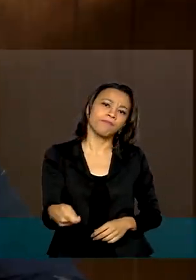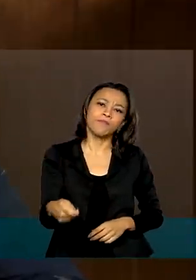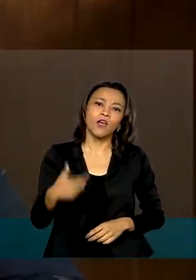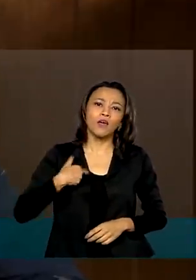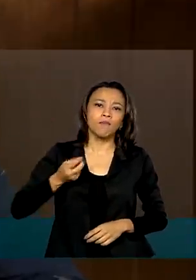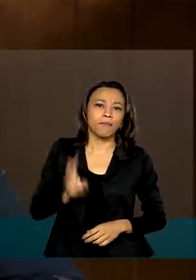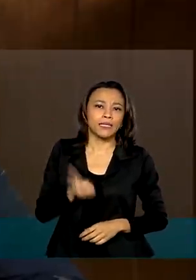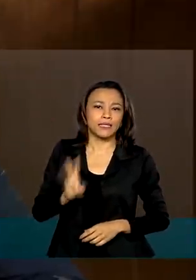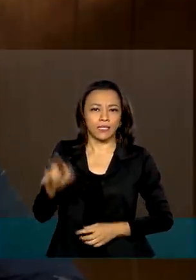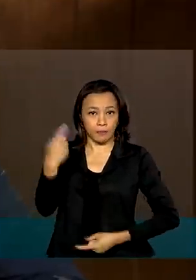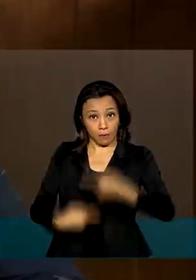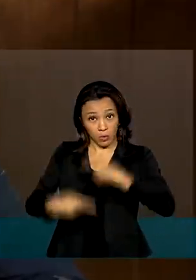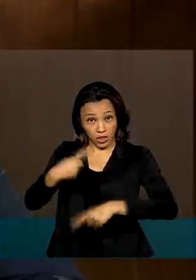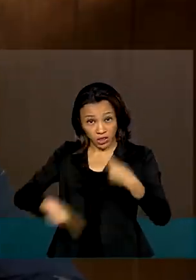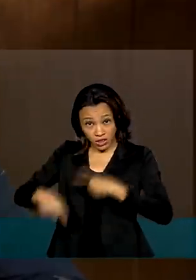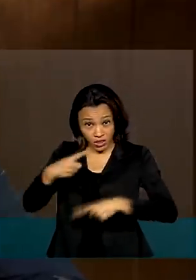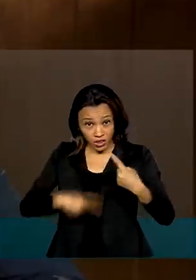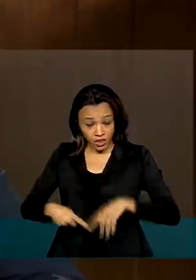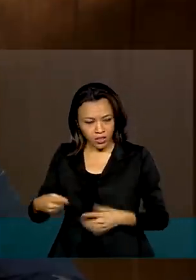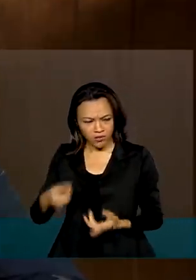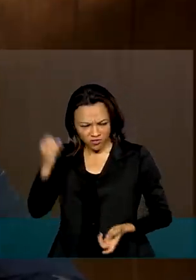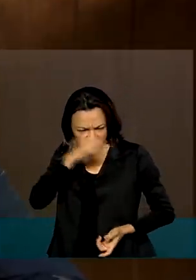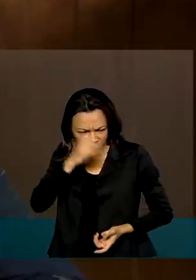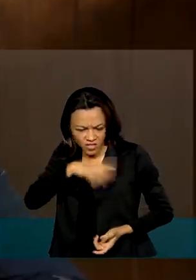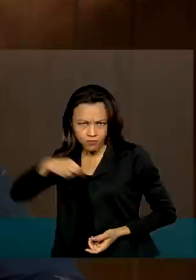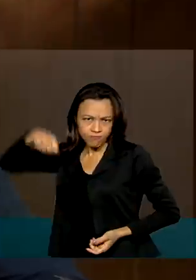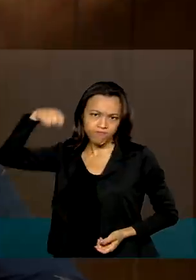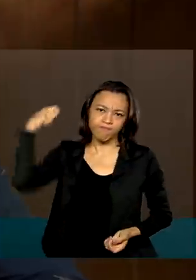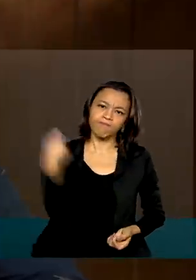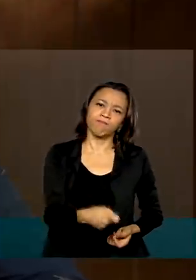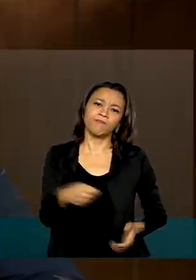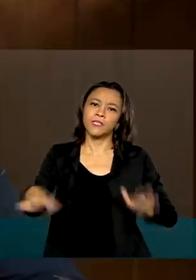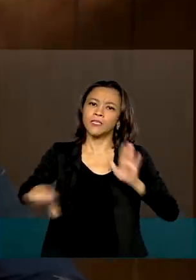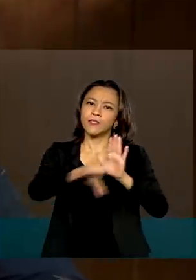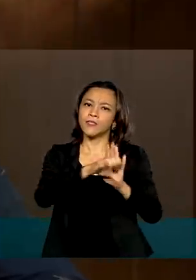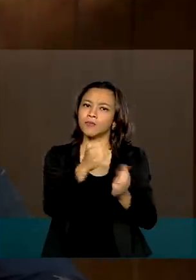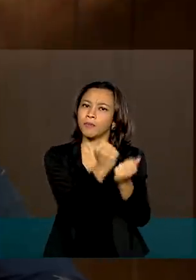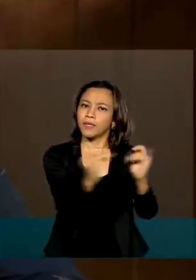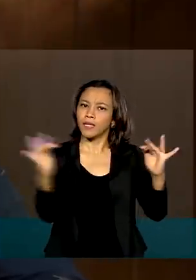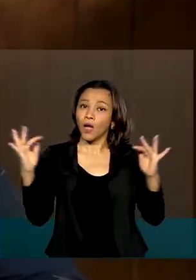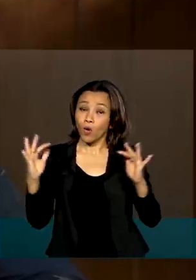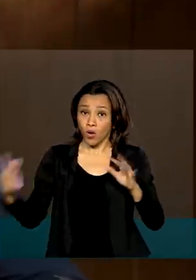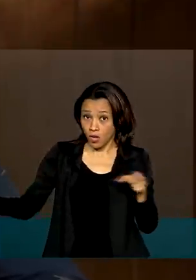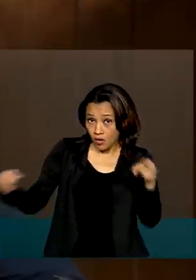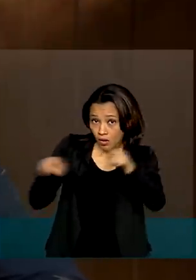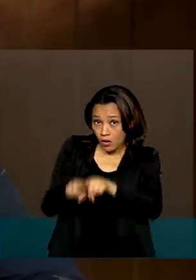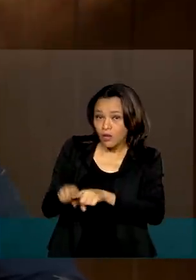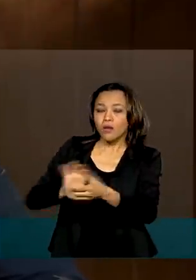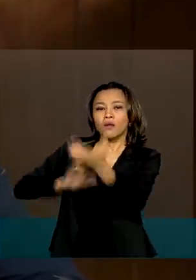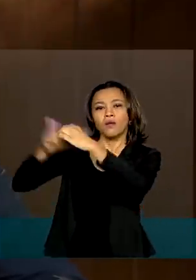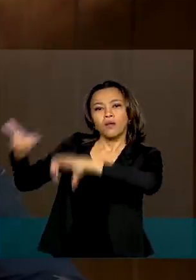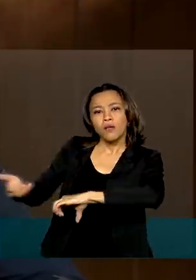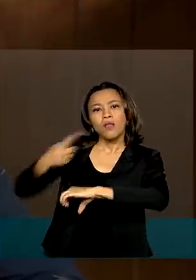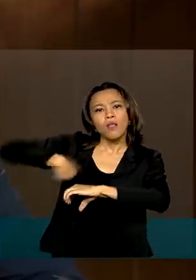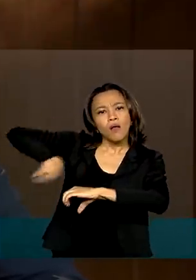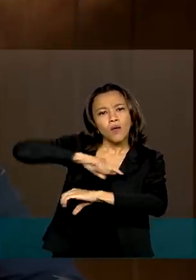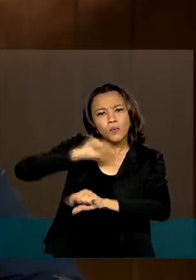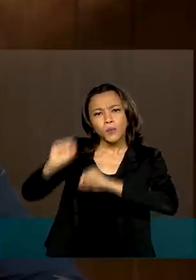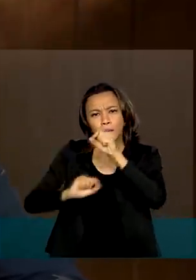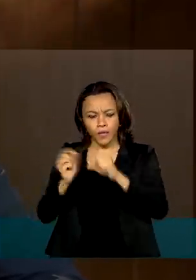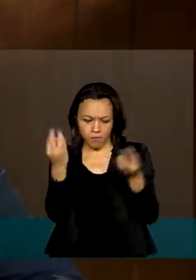minha política de tolerância zero com o crime ambiental. Juntamente com o Congresso Nacional, buscamos a